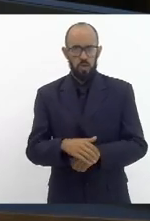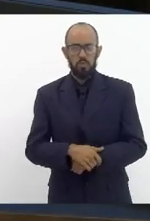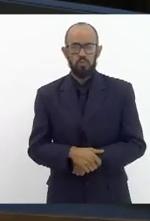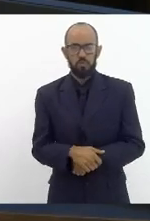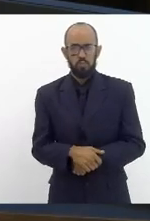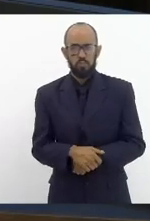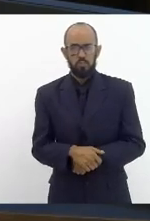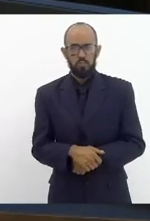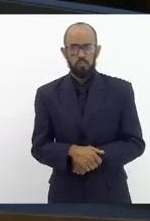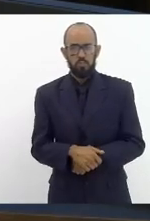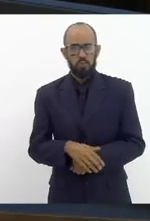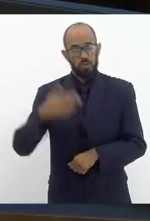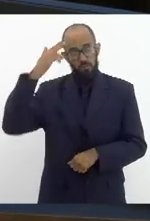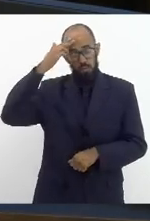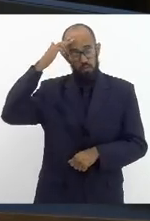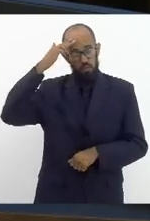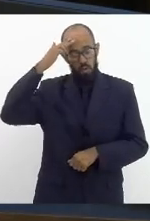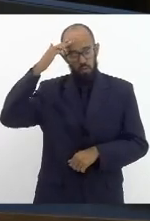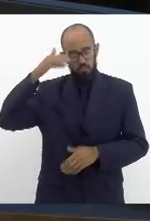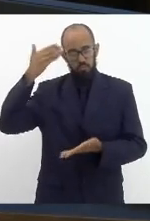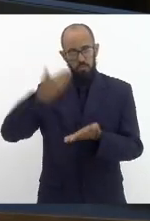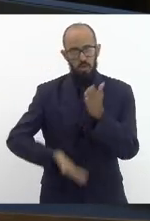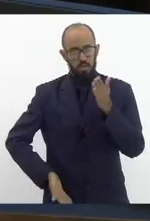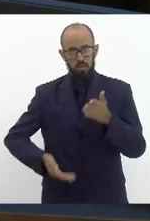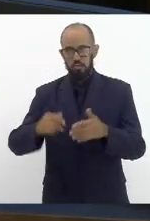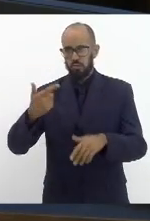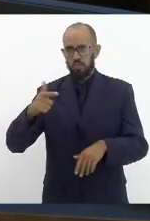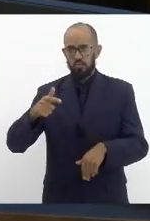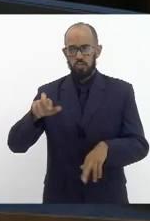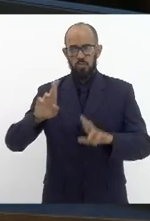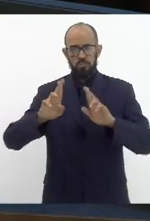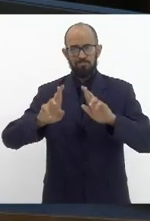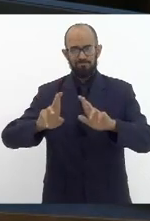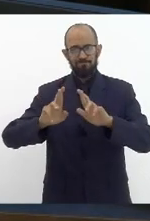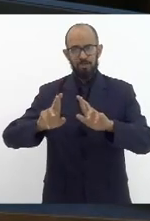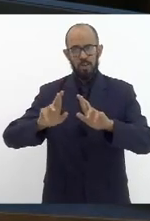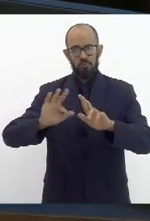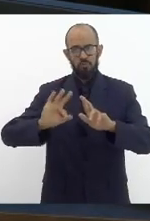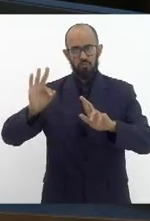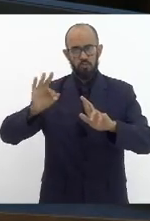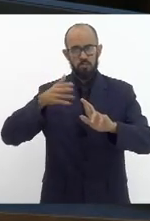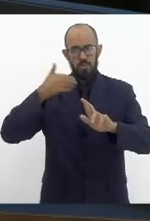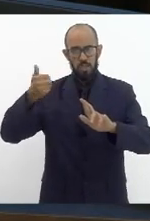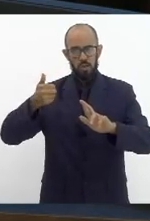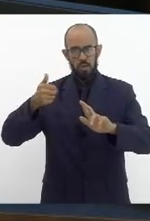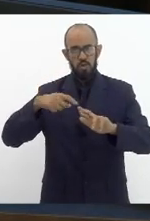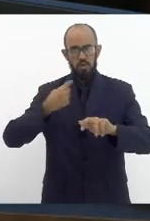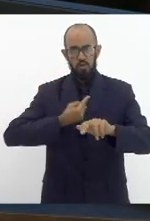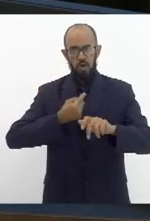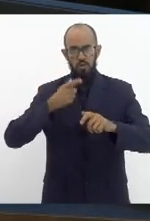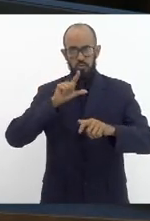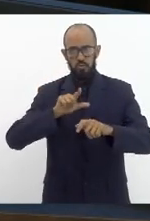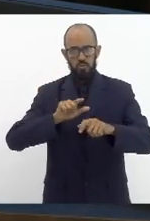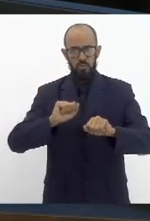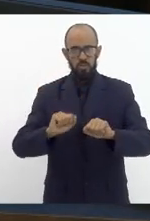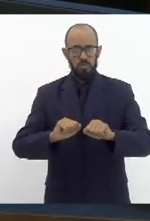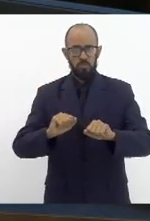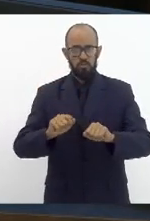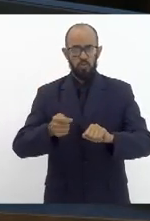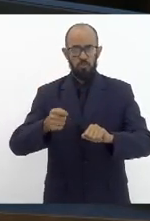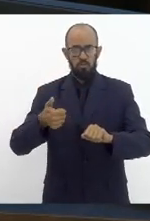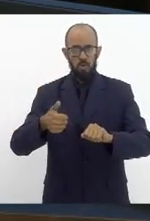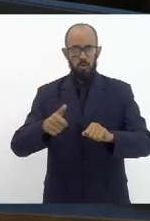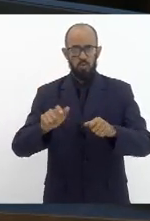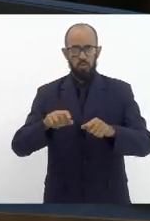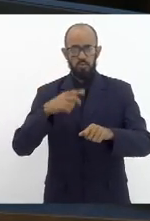que estavam com seus sonhos perdidos, que não tinham mais esperança, e nós conseguimos, através de um trabalho conjunto de pouquíssimos deputados